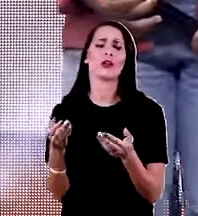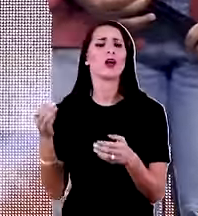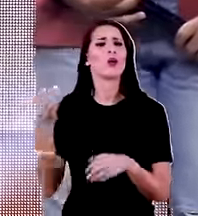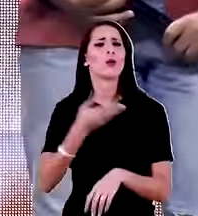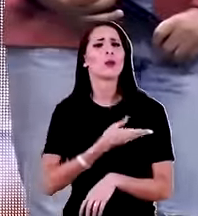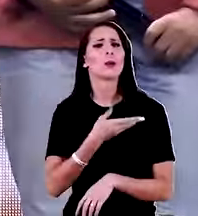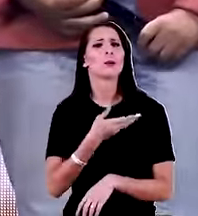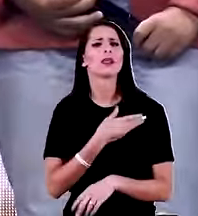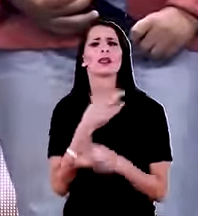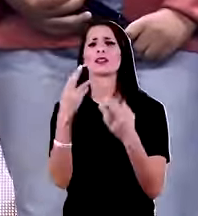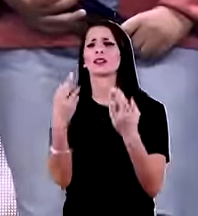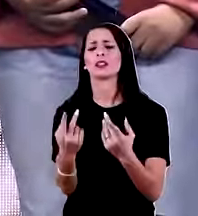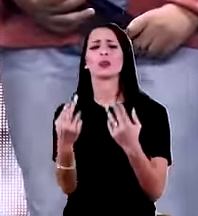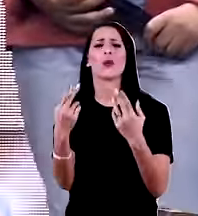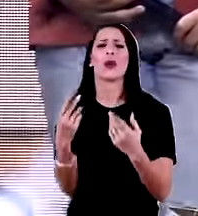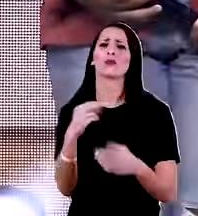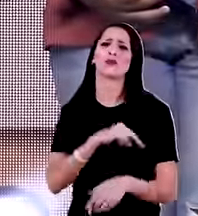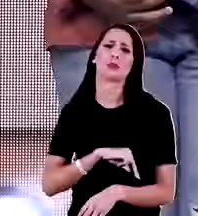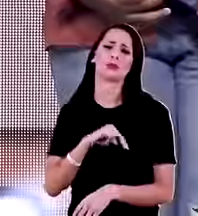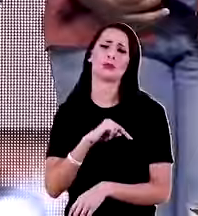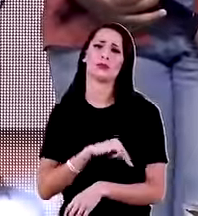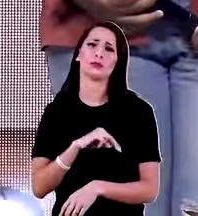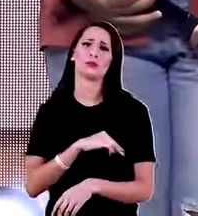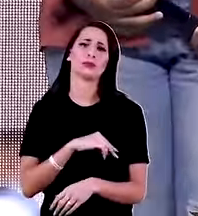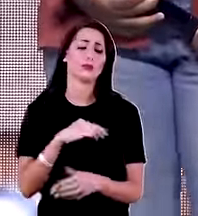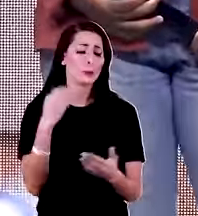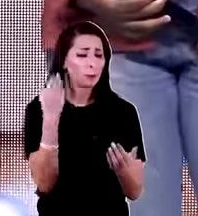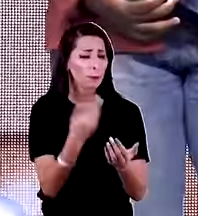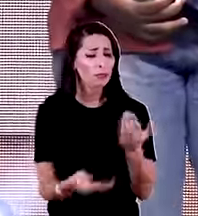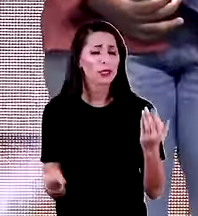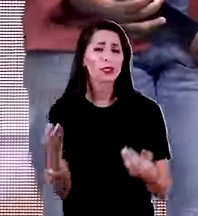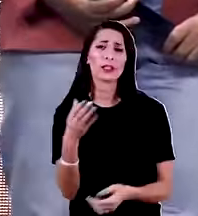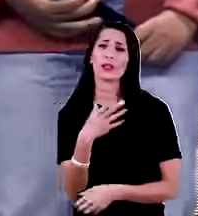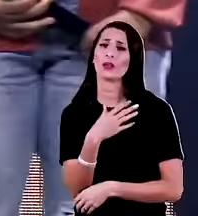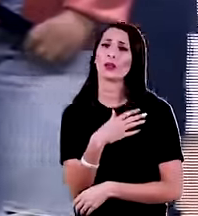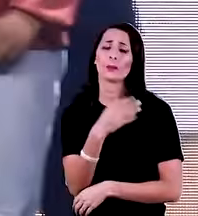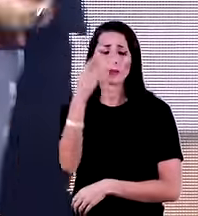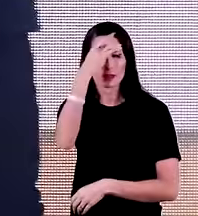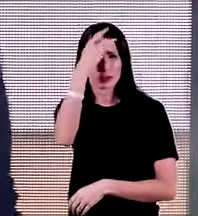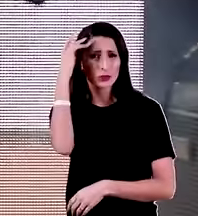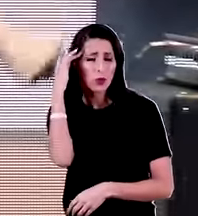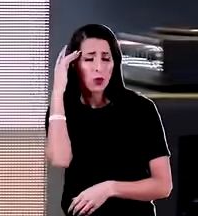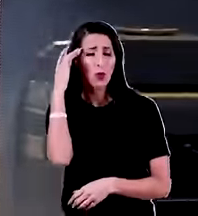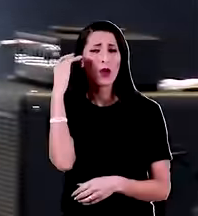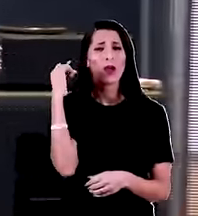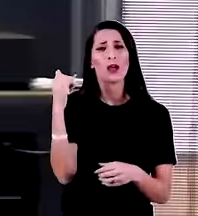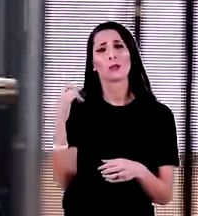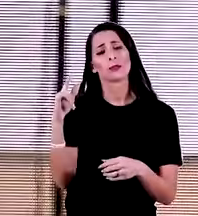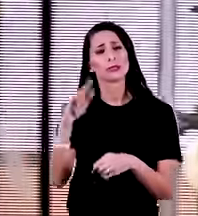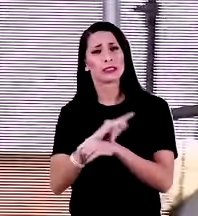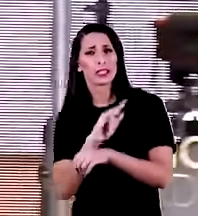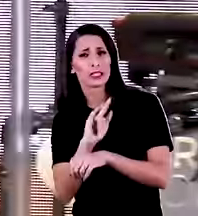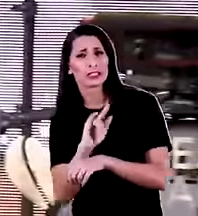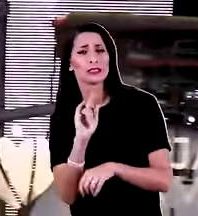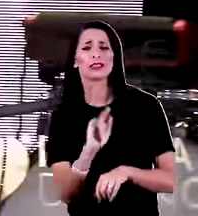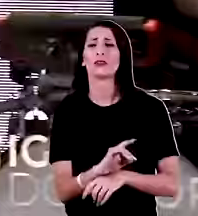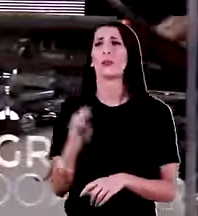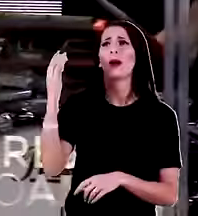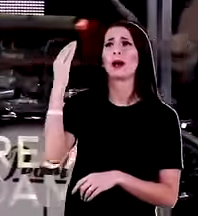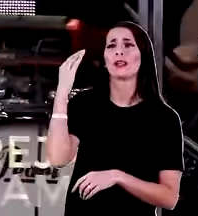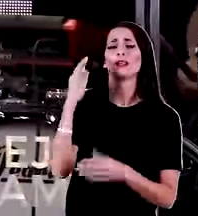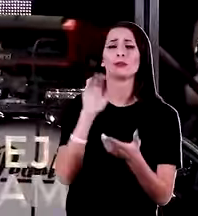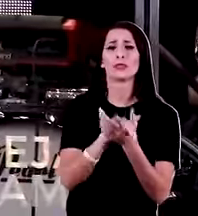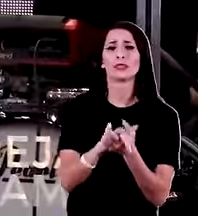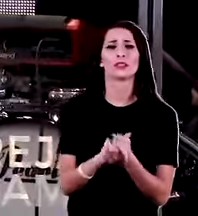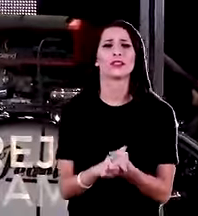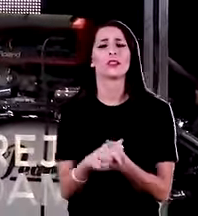que perdeu alguém. De uma amiga que foi traída por um marido. De uma amiga que perdeu o emprego. De uma